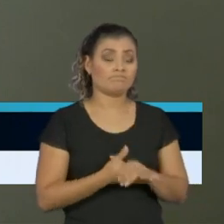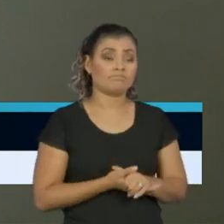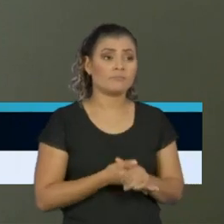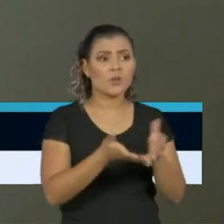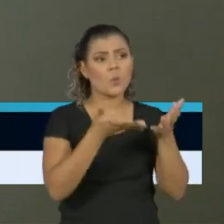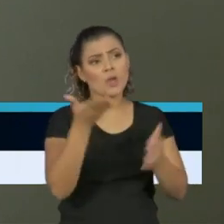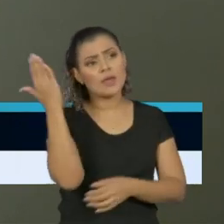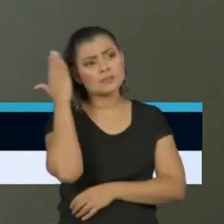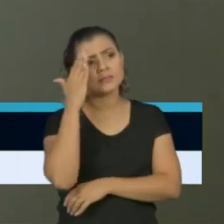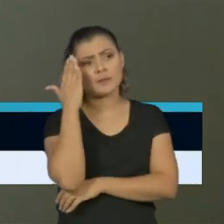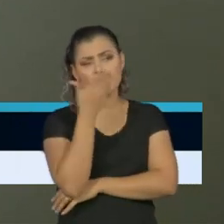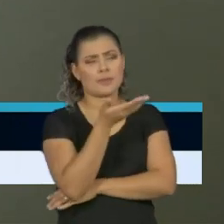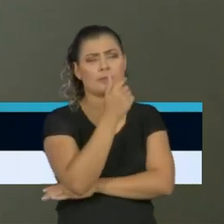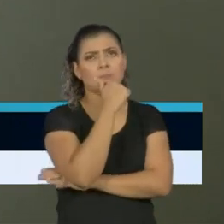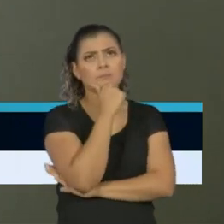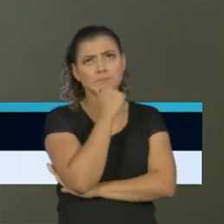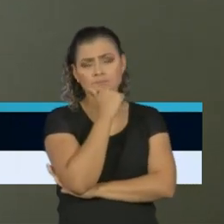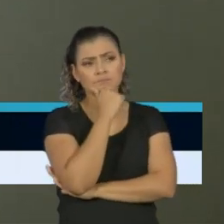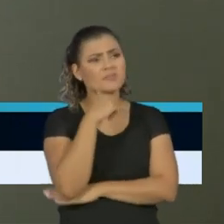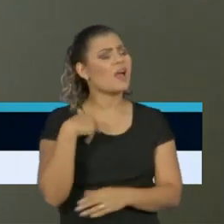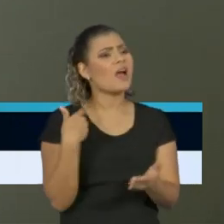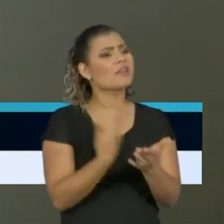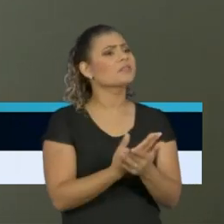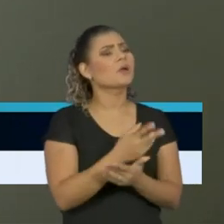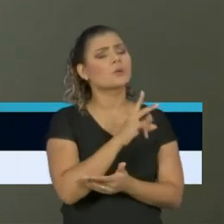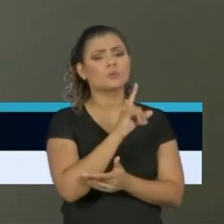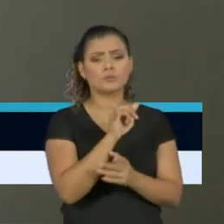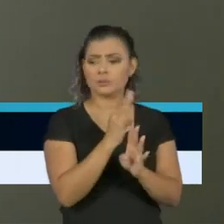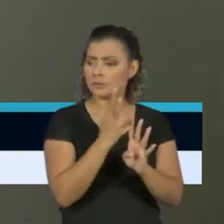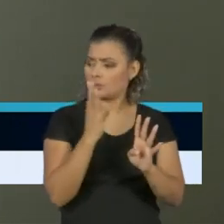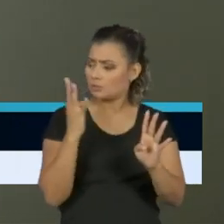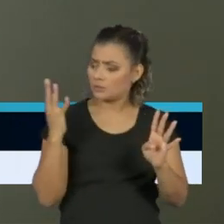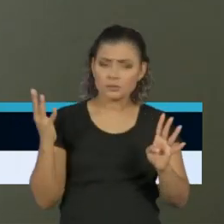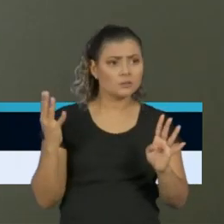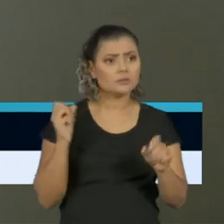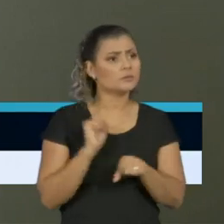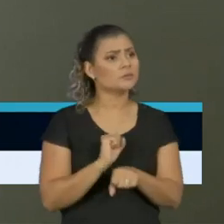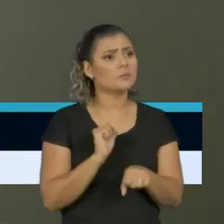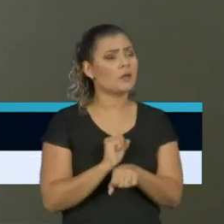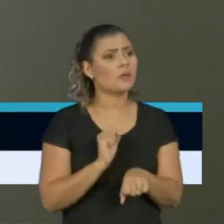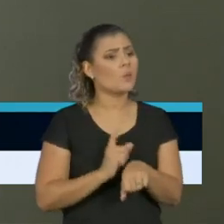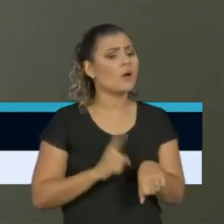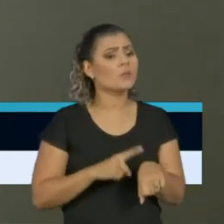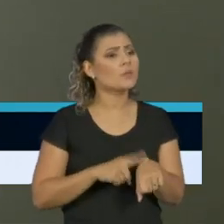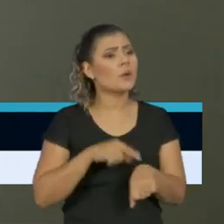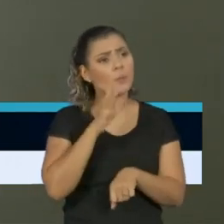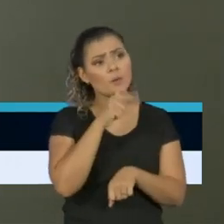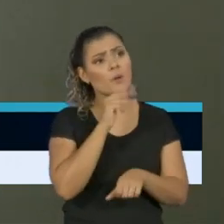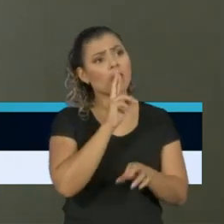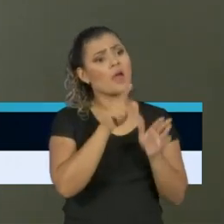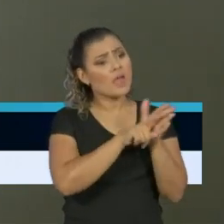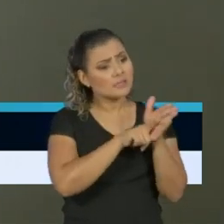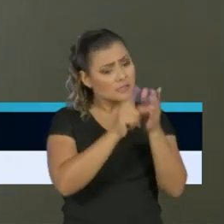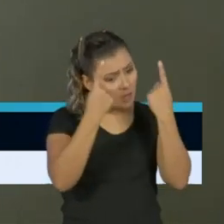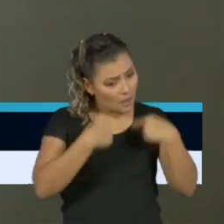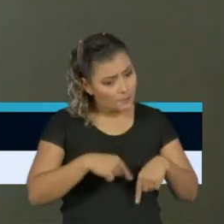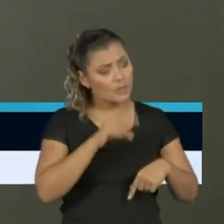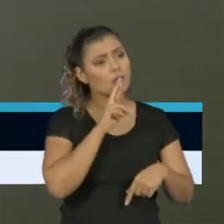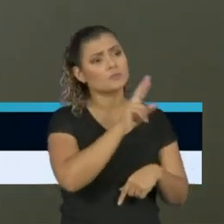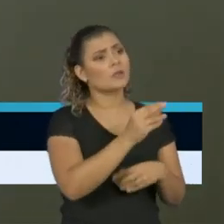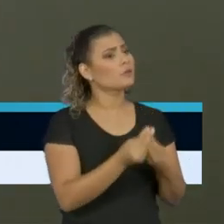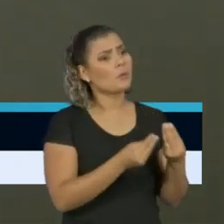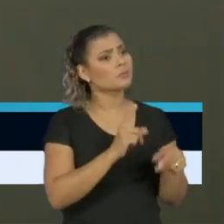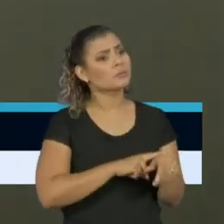queria saber, até quando pode chegar essa fila de espera? Quanto tempo está demorando para o exame ter o resultado?